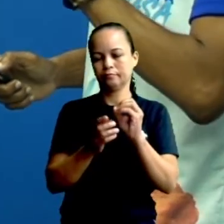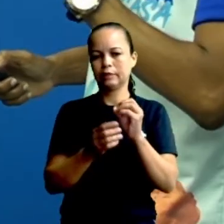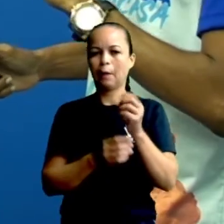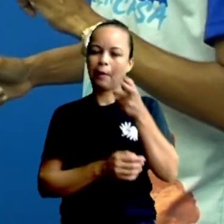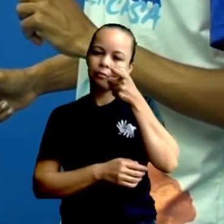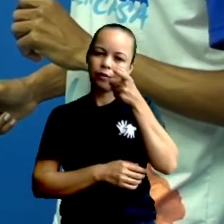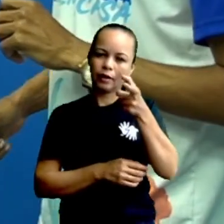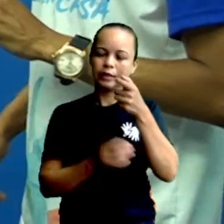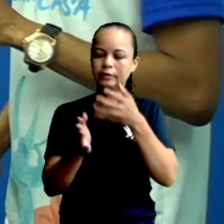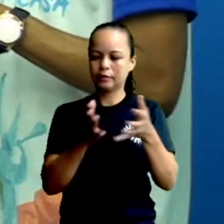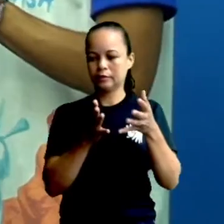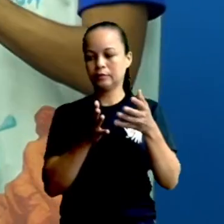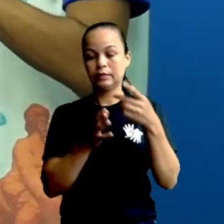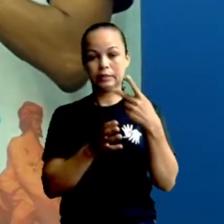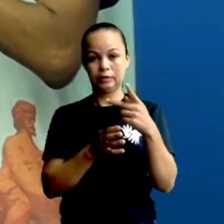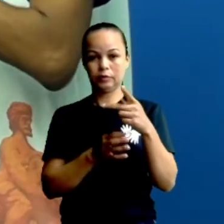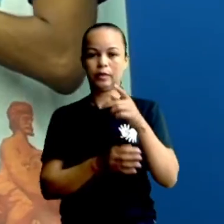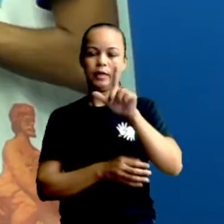Isso para lente